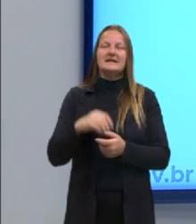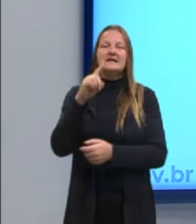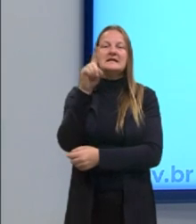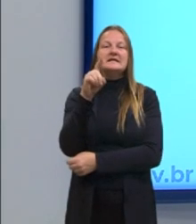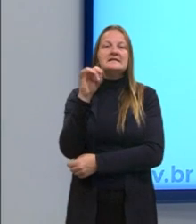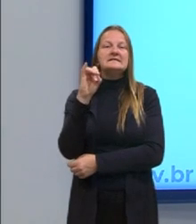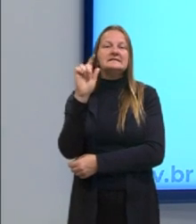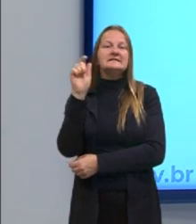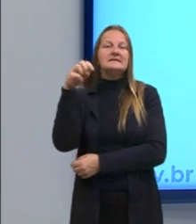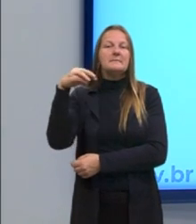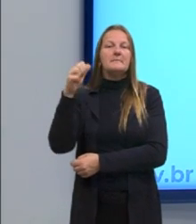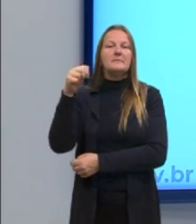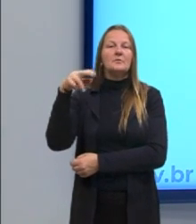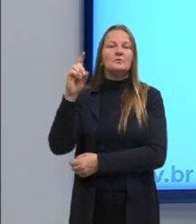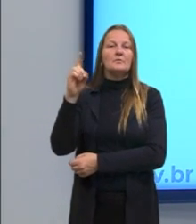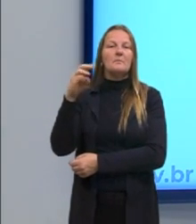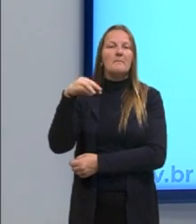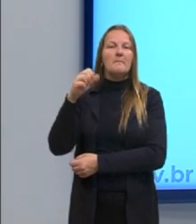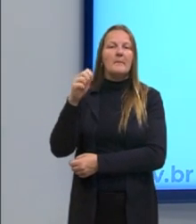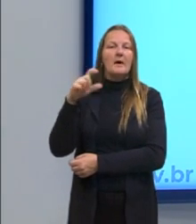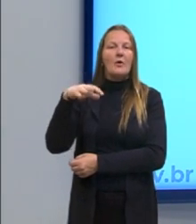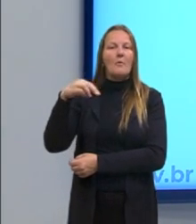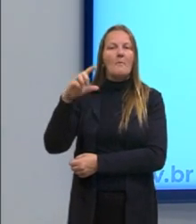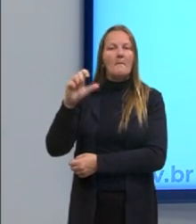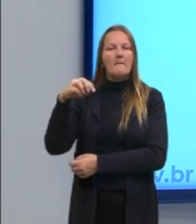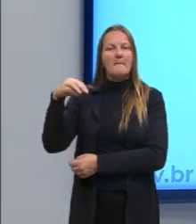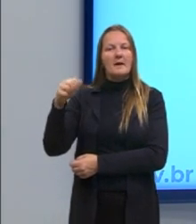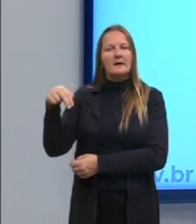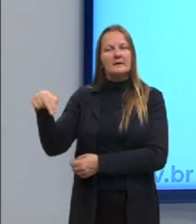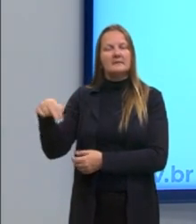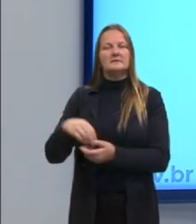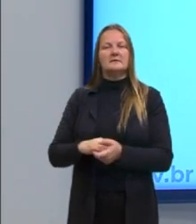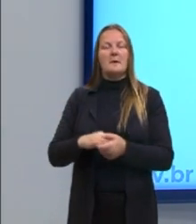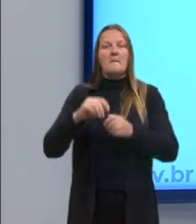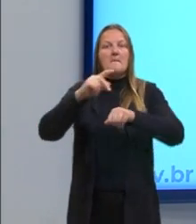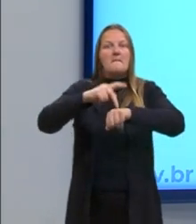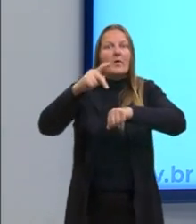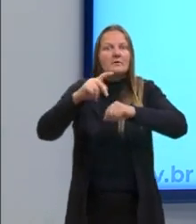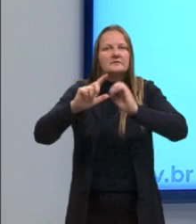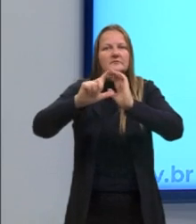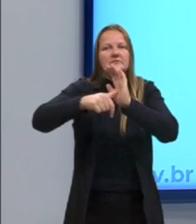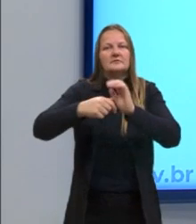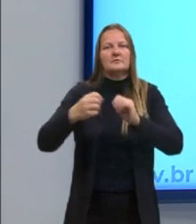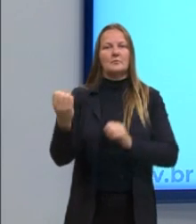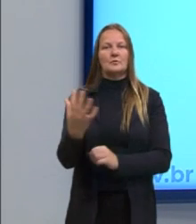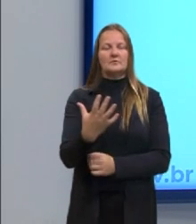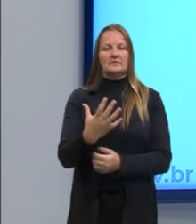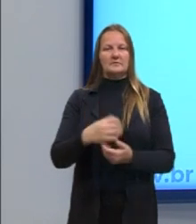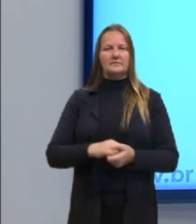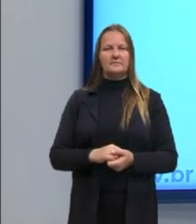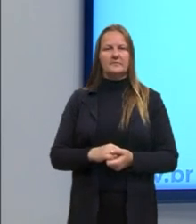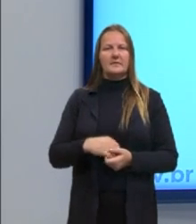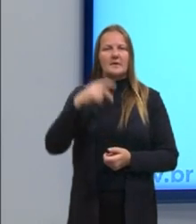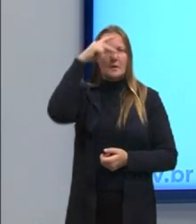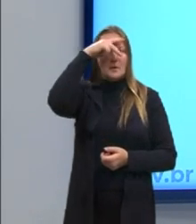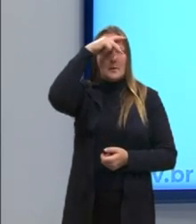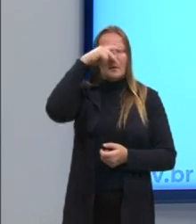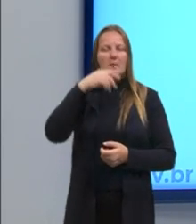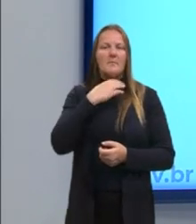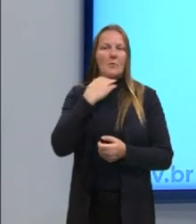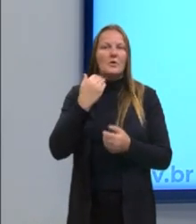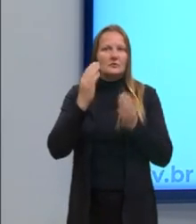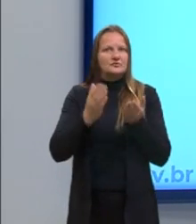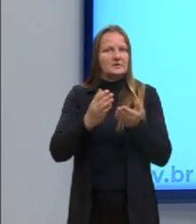para estudar sobre essa questão da modernidade e pós-modernidade isso crescer então a modernidade é